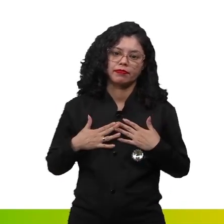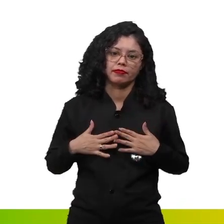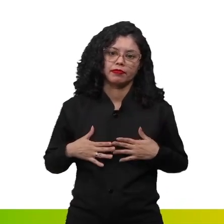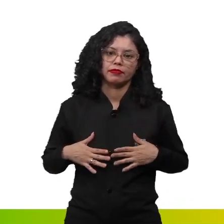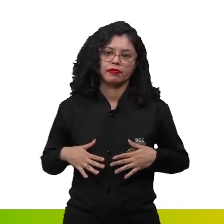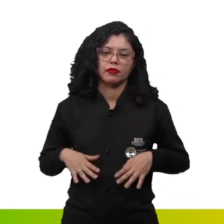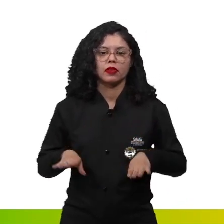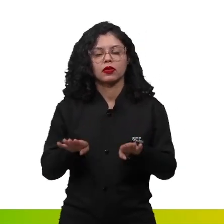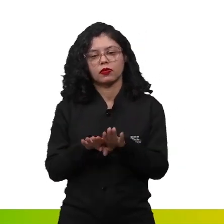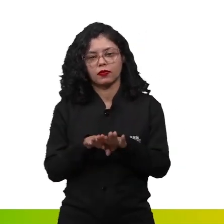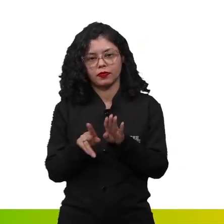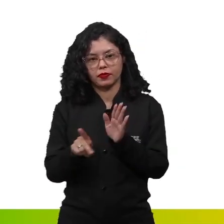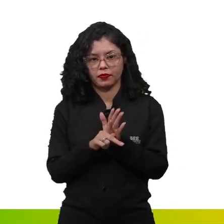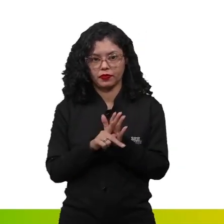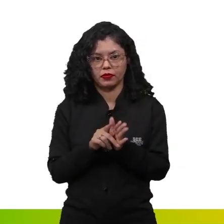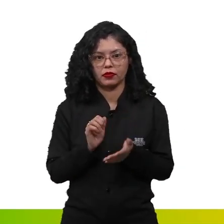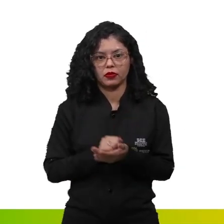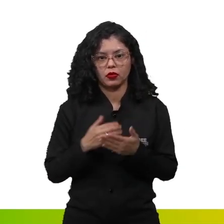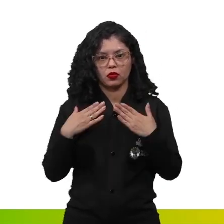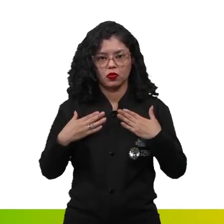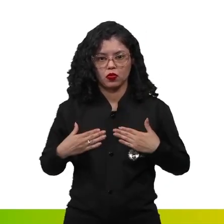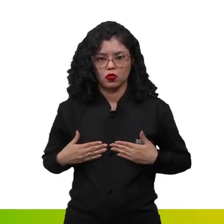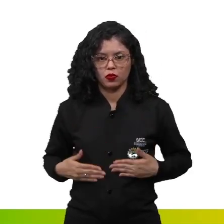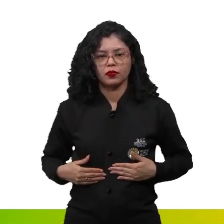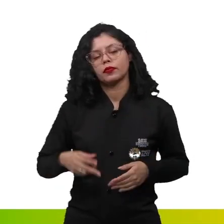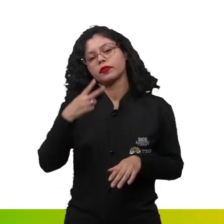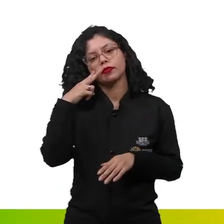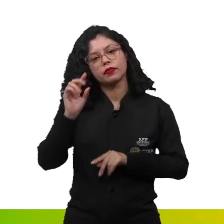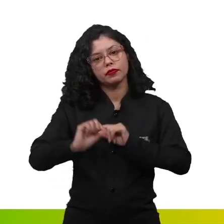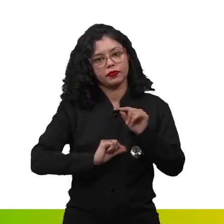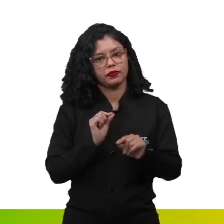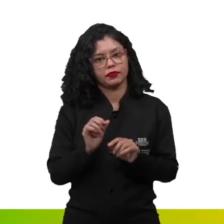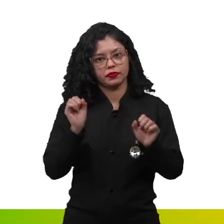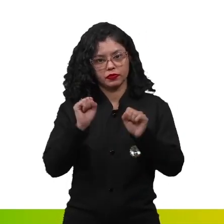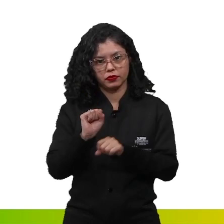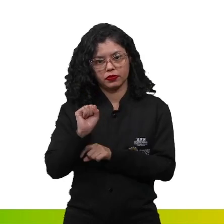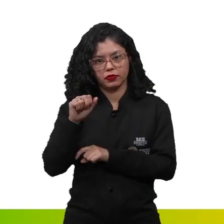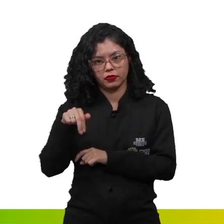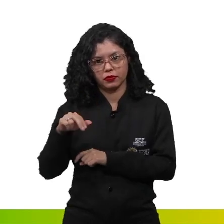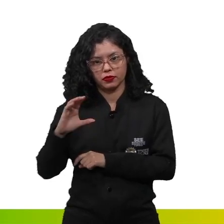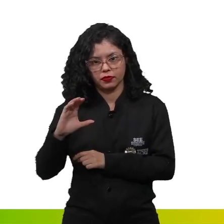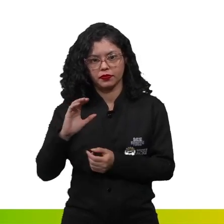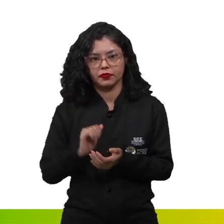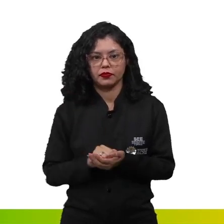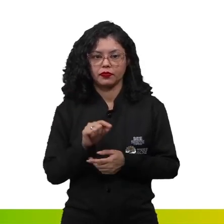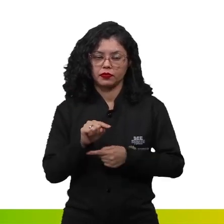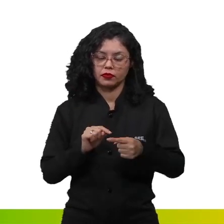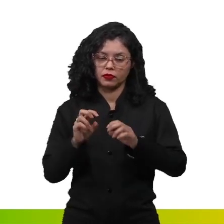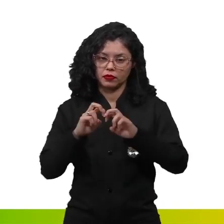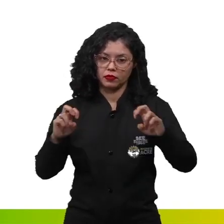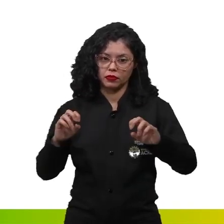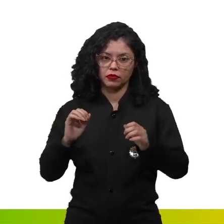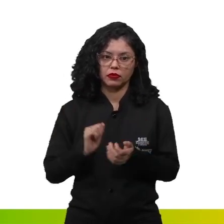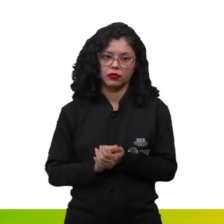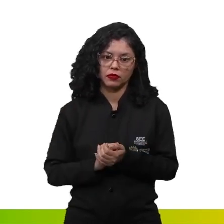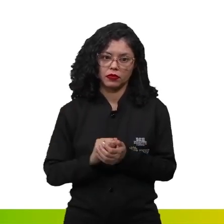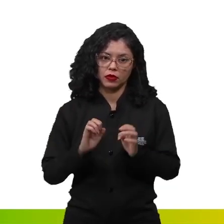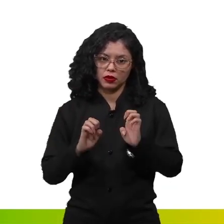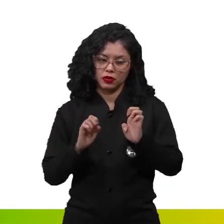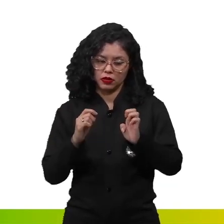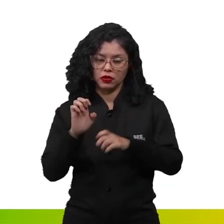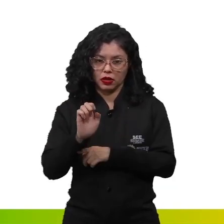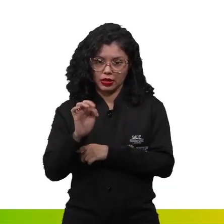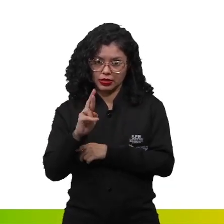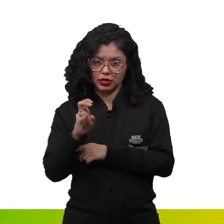e recuperação do corpo. Vimos que o sistema nervoso central vai se dividir em encéfalo, protegido pela